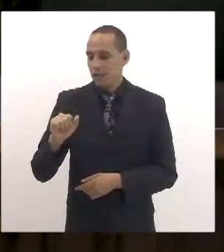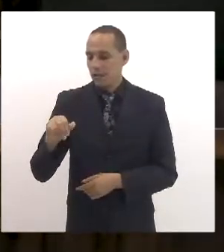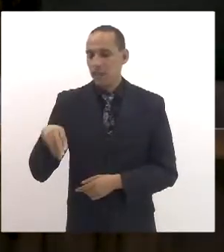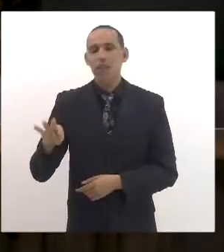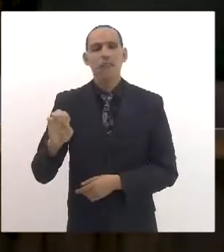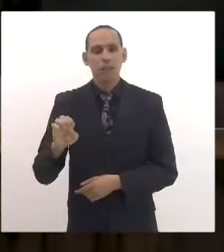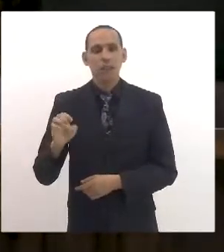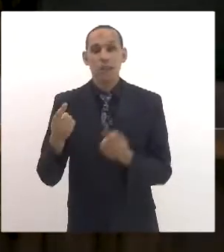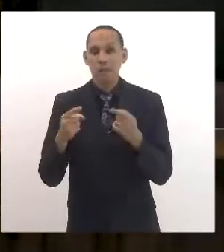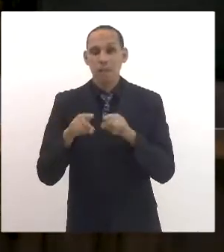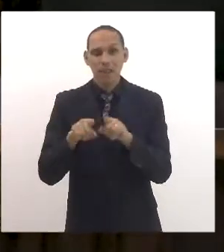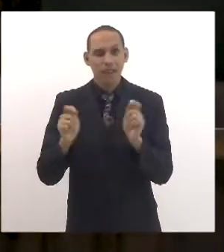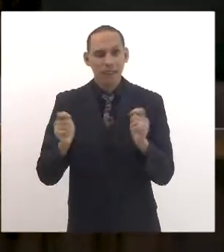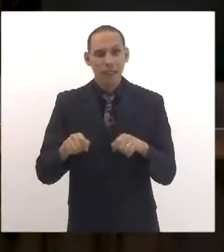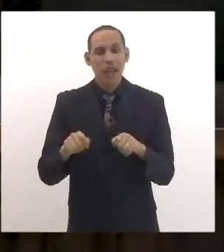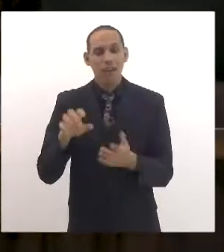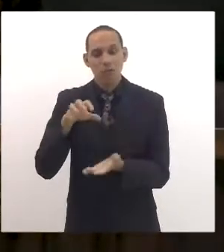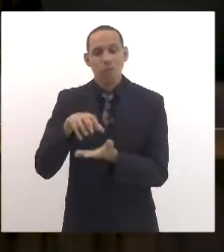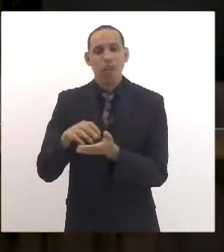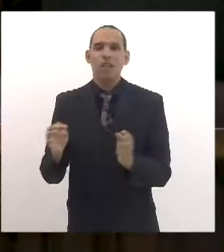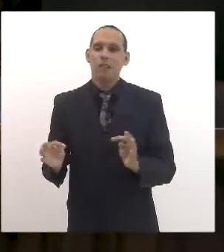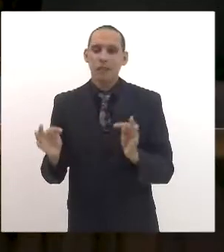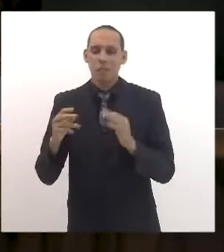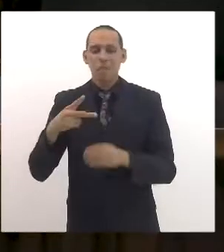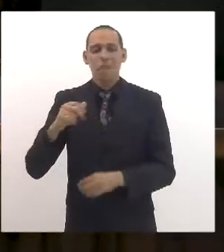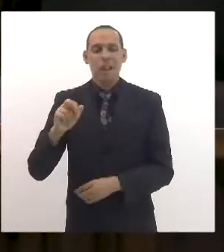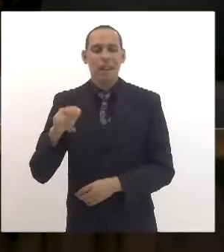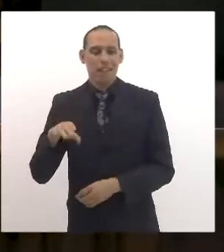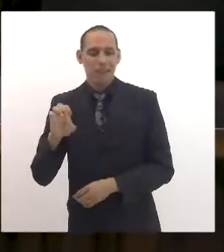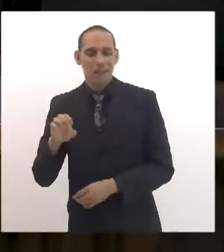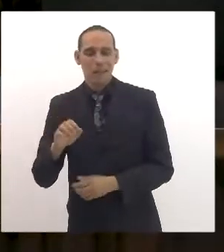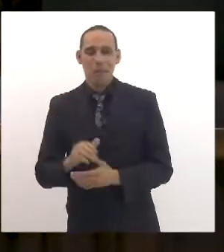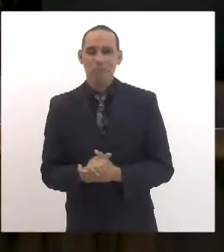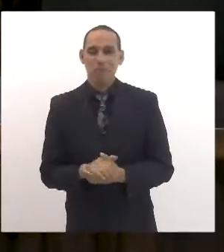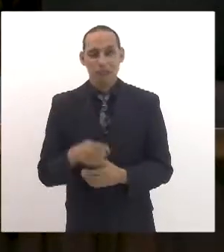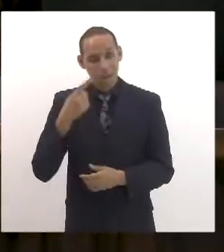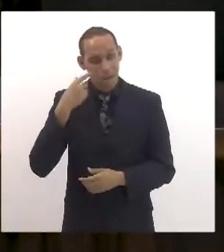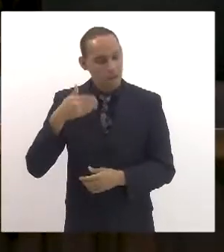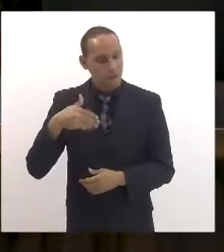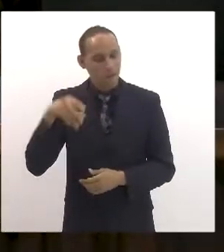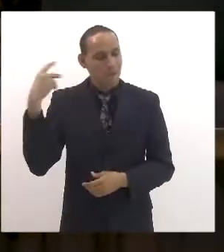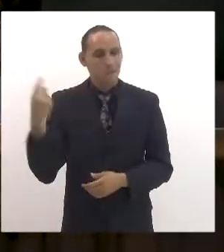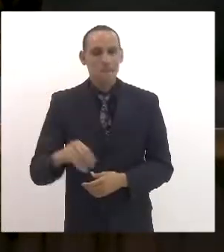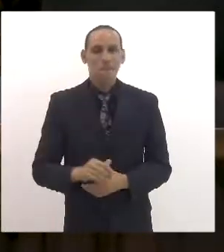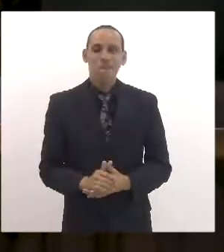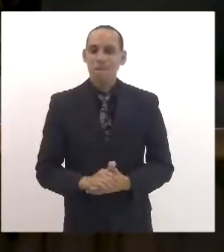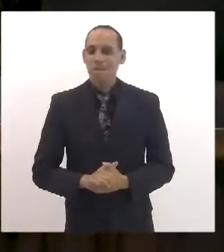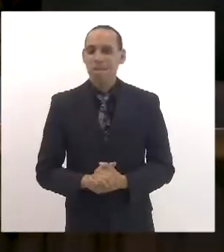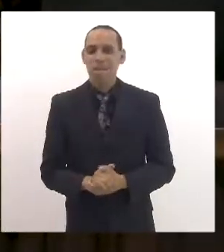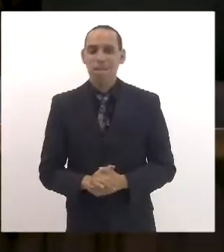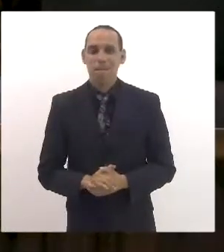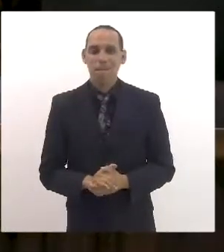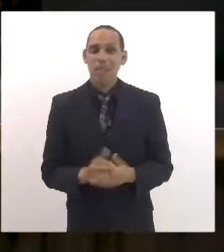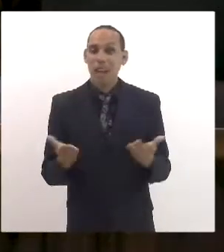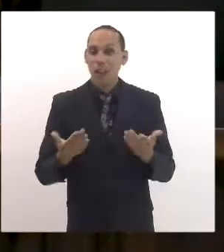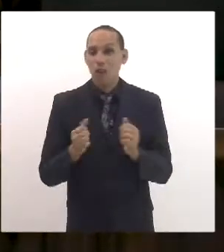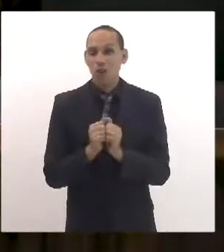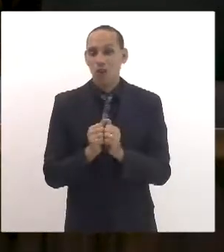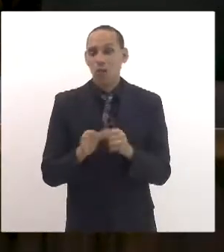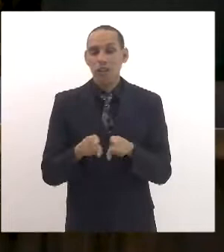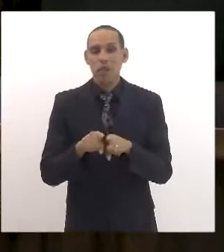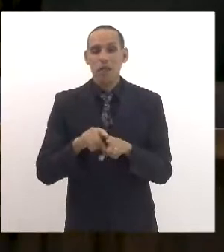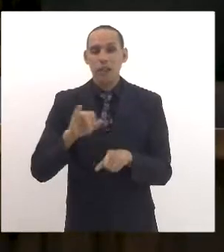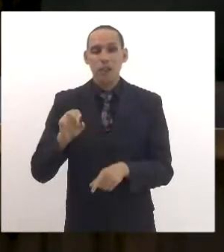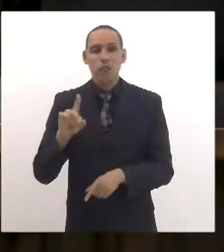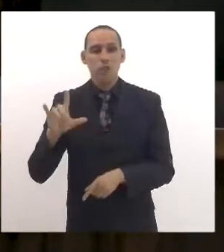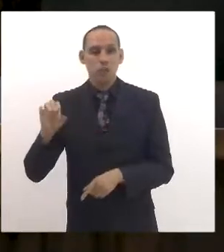uma parceria lá com o Centro Tecnológico, com o Parque Tecnológico. Vamos embora, vamos andando. Estão conosco também Júlio